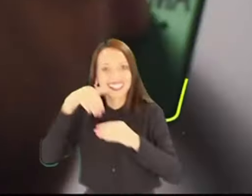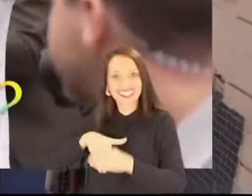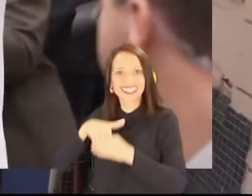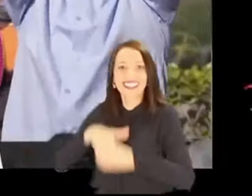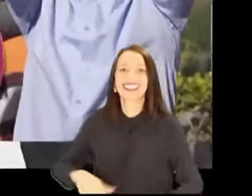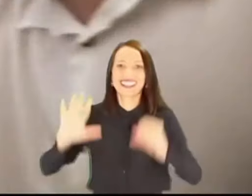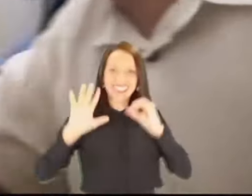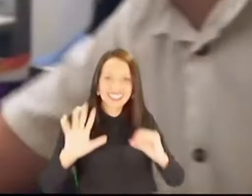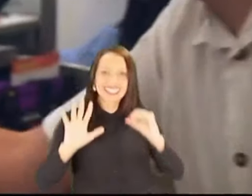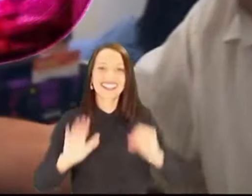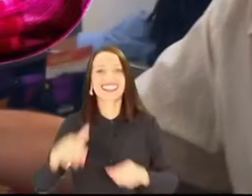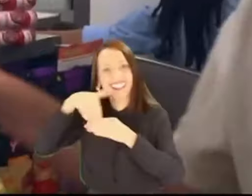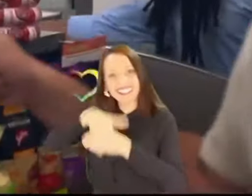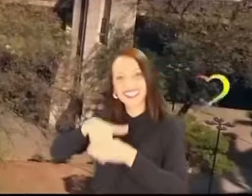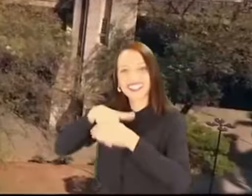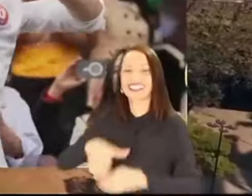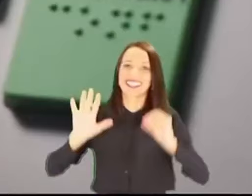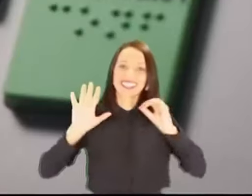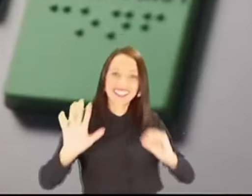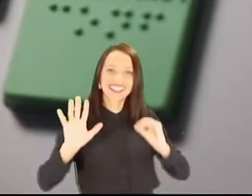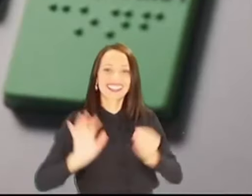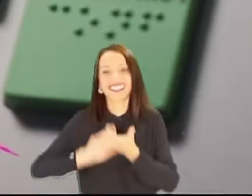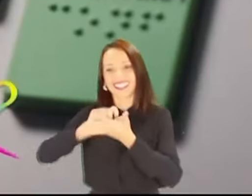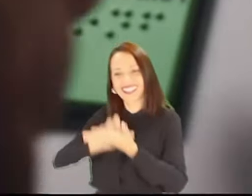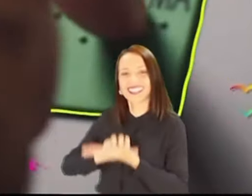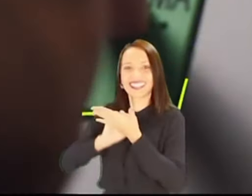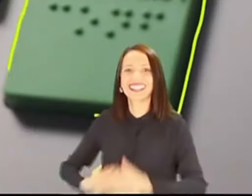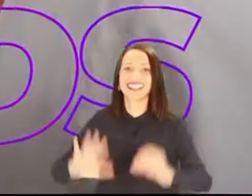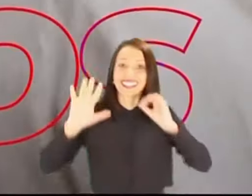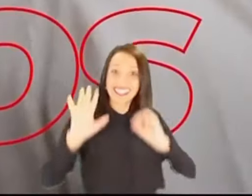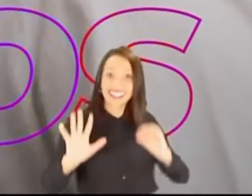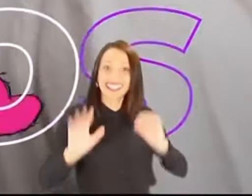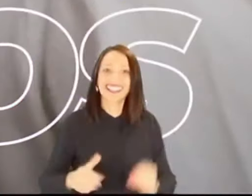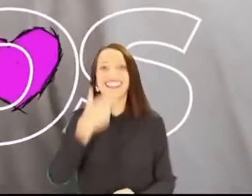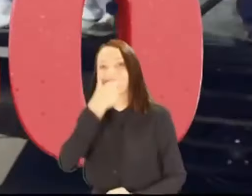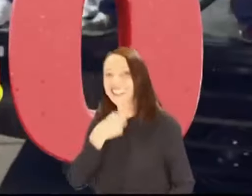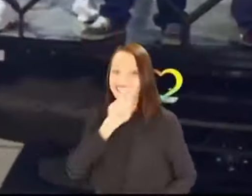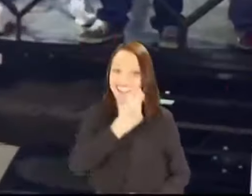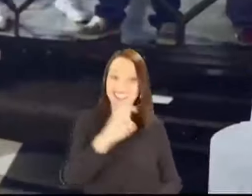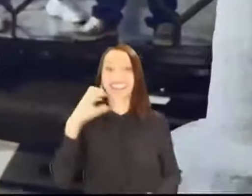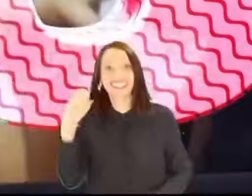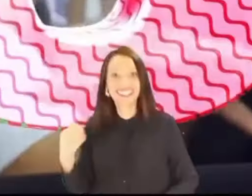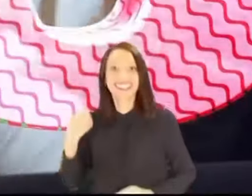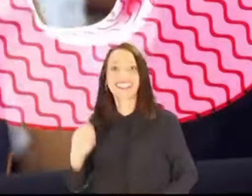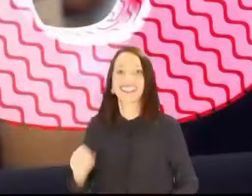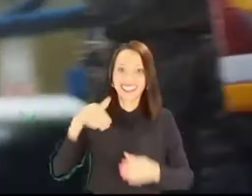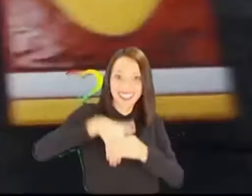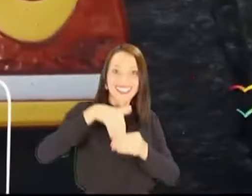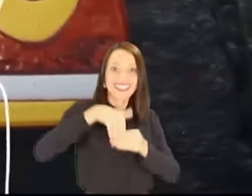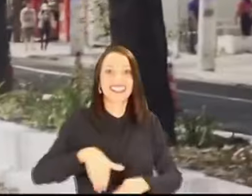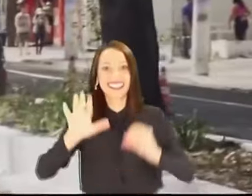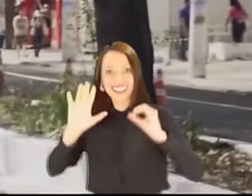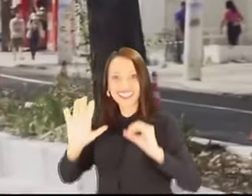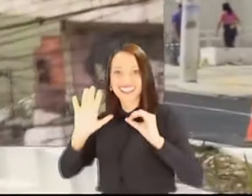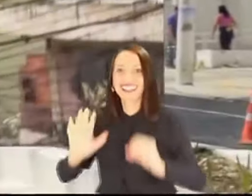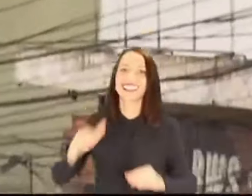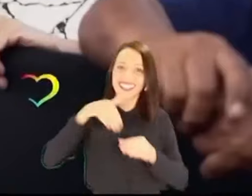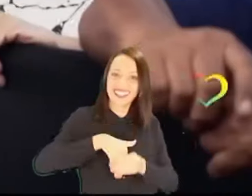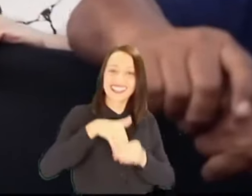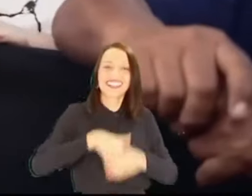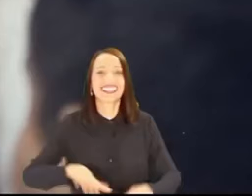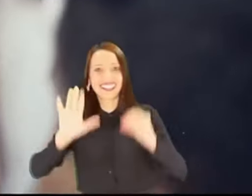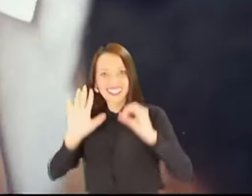é 50, meu voto é 50, meu voto é 50. Boulos é 50. Meu voto é 50, meu voto